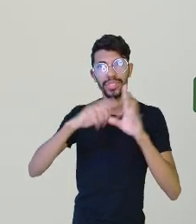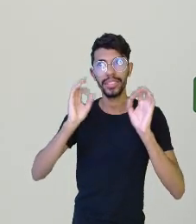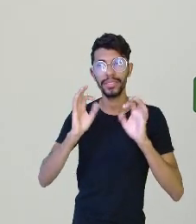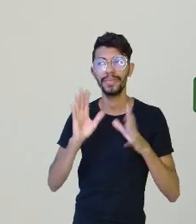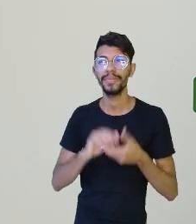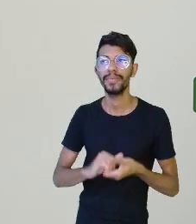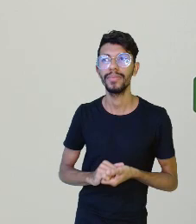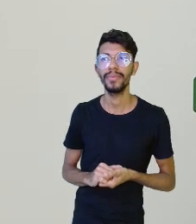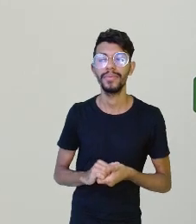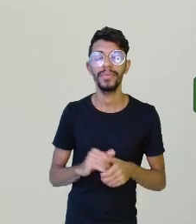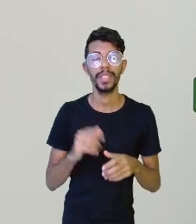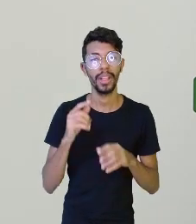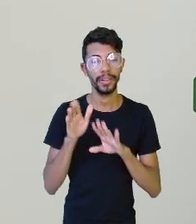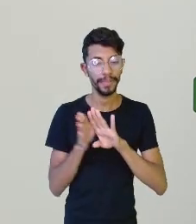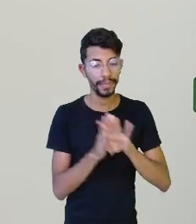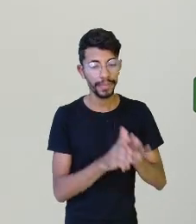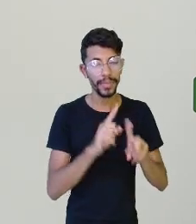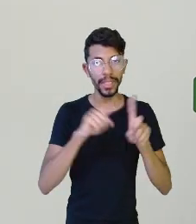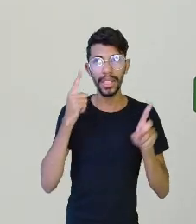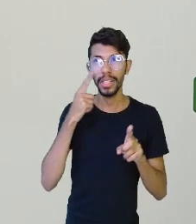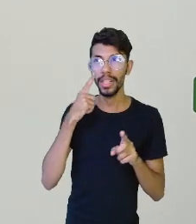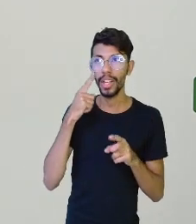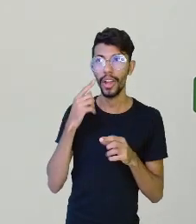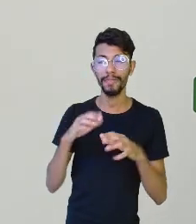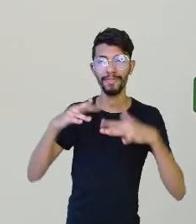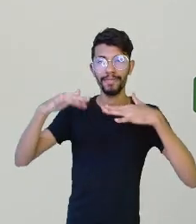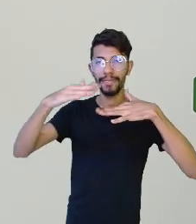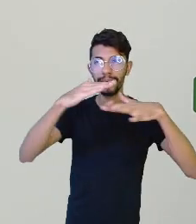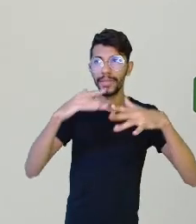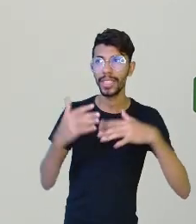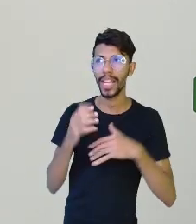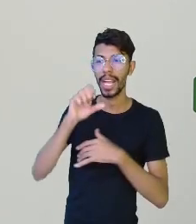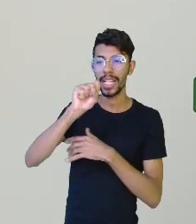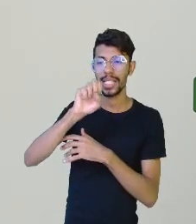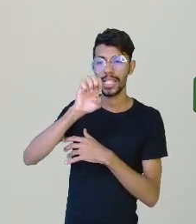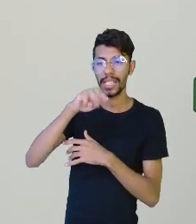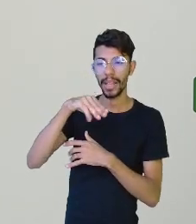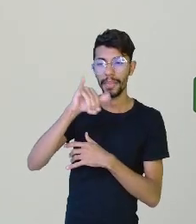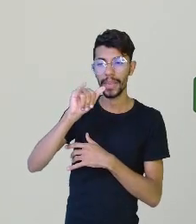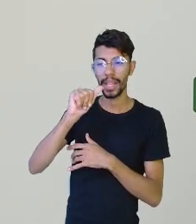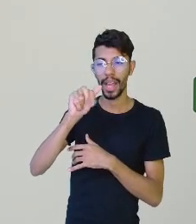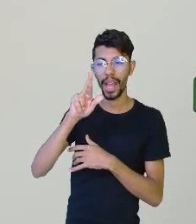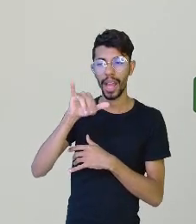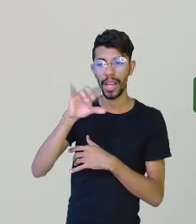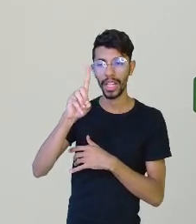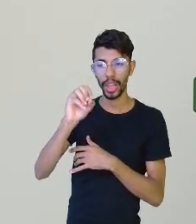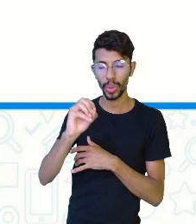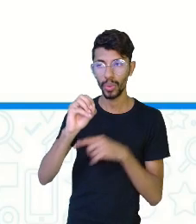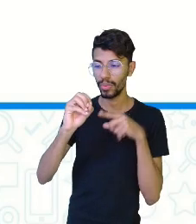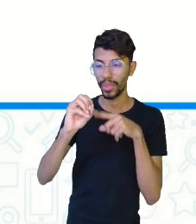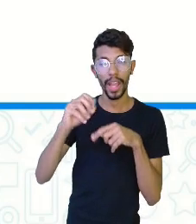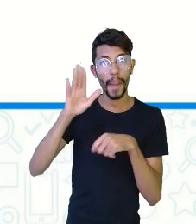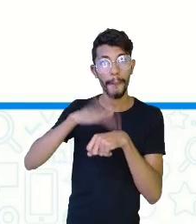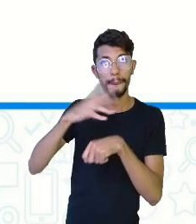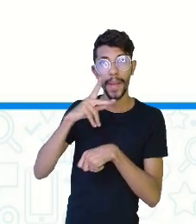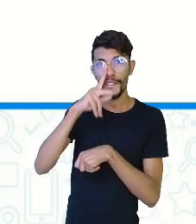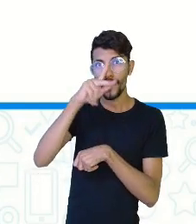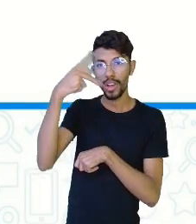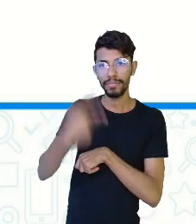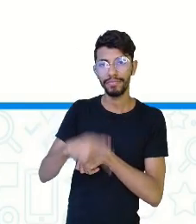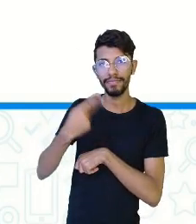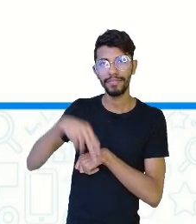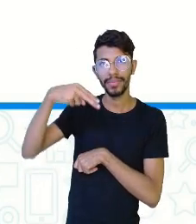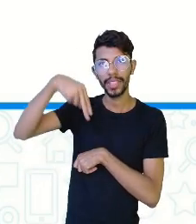informação. Já o clima tropical semiárido é o que mais predomina no Nordeste, quer dizer que é o que mais você